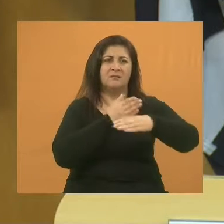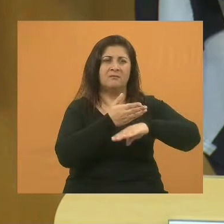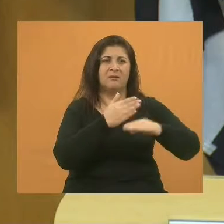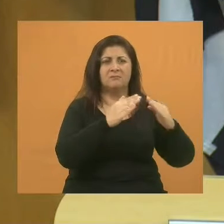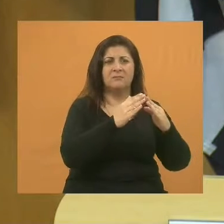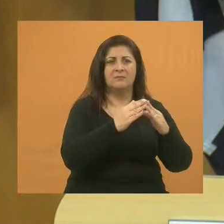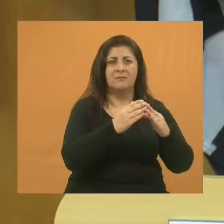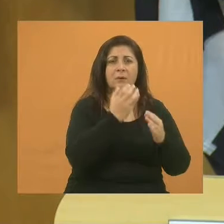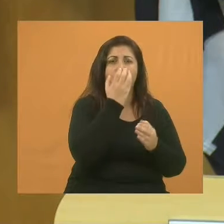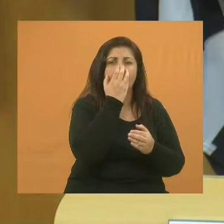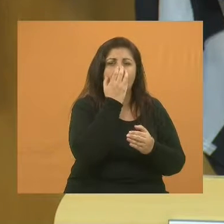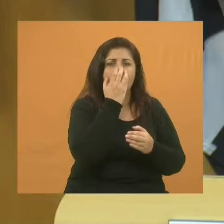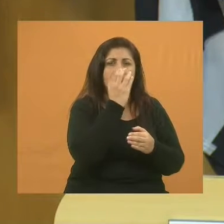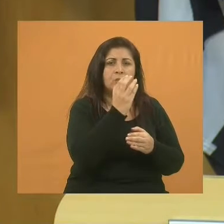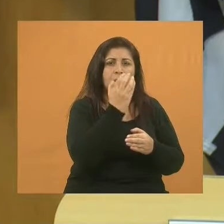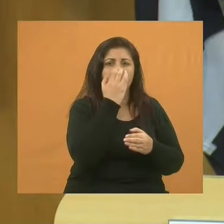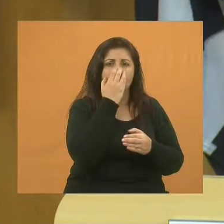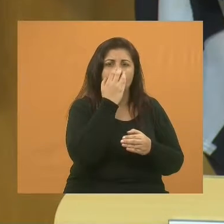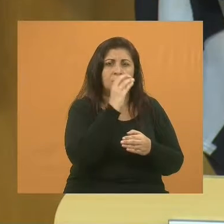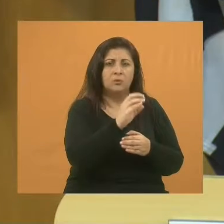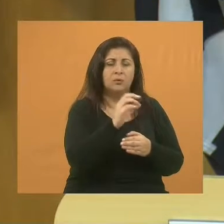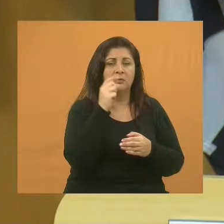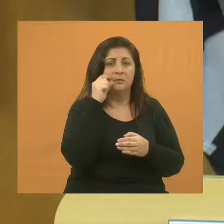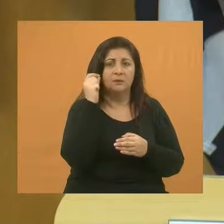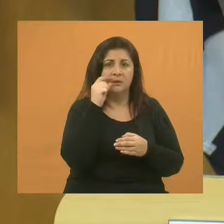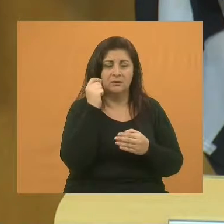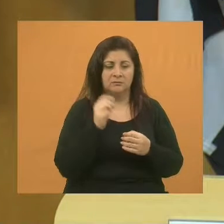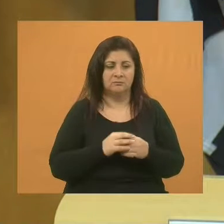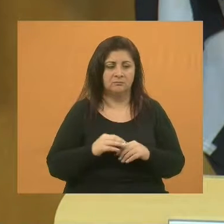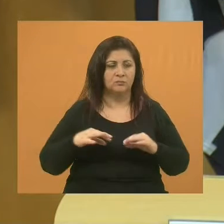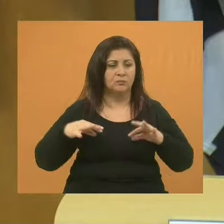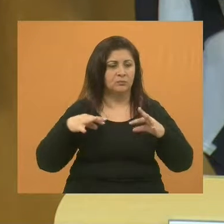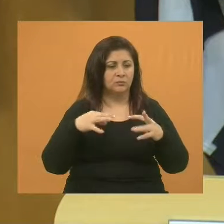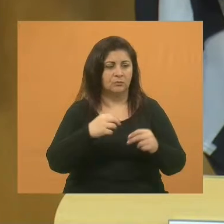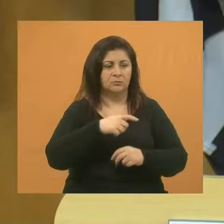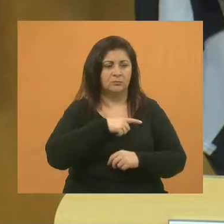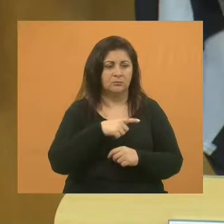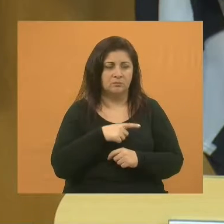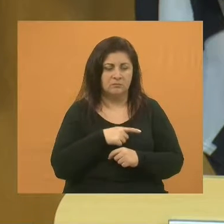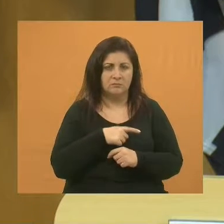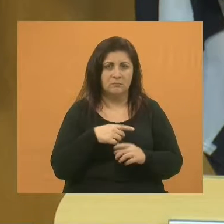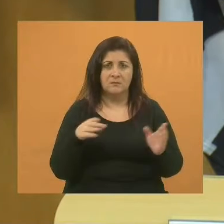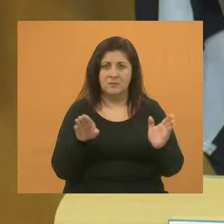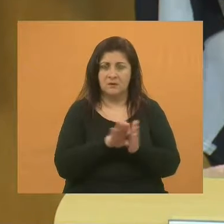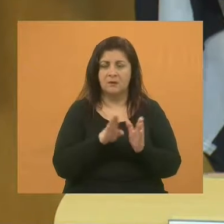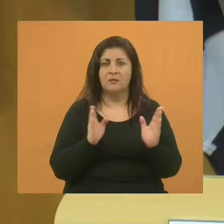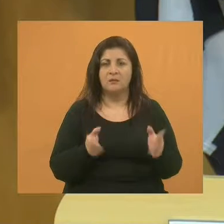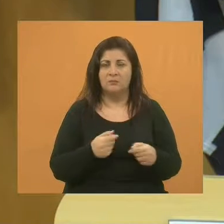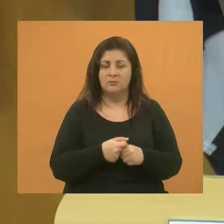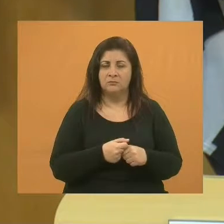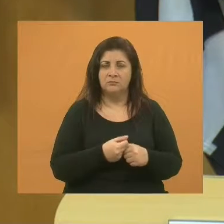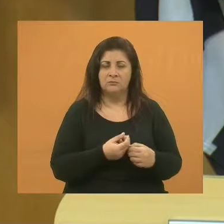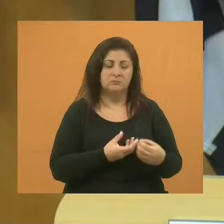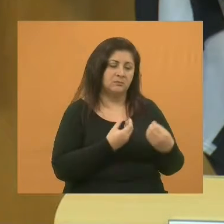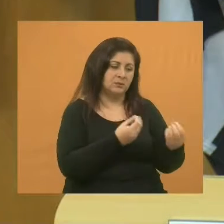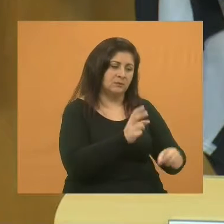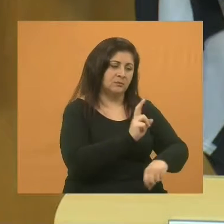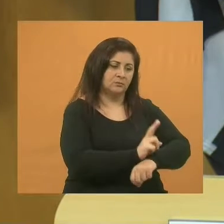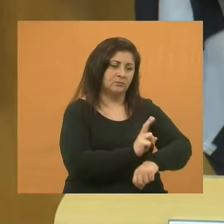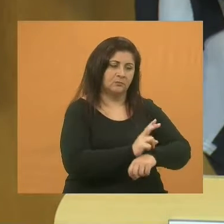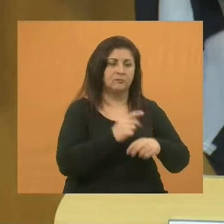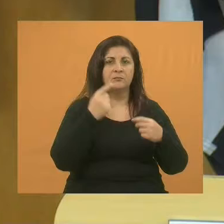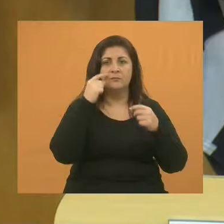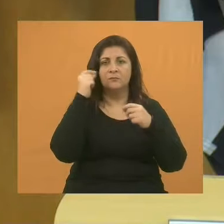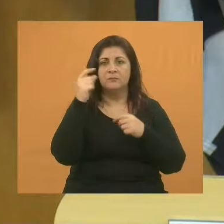inalação em gato. Então, tudo que eu tenho, tudo que eu consegui até hoje, foi por eles. Então, desde